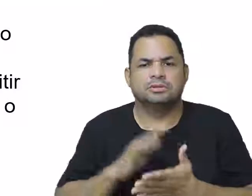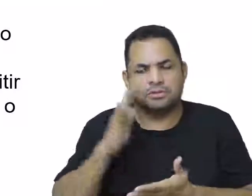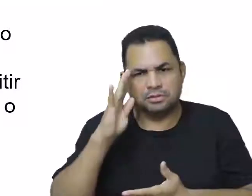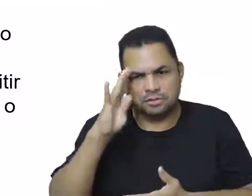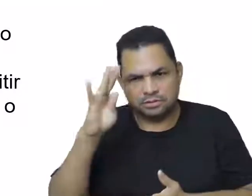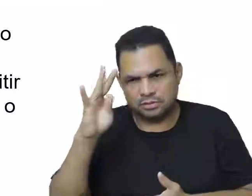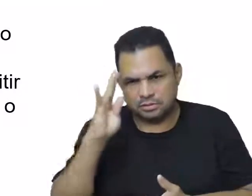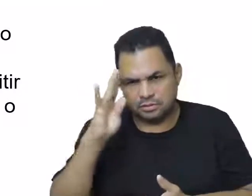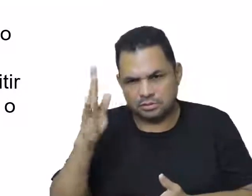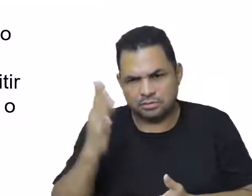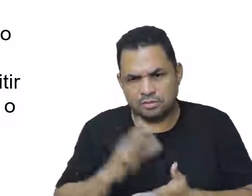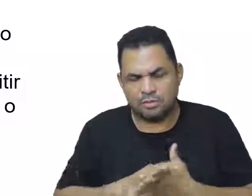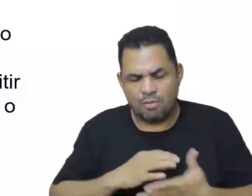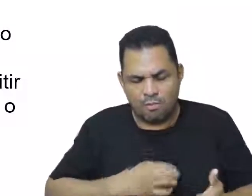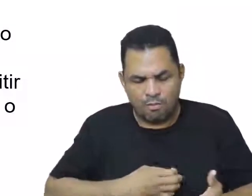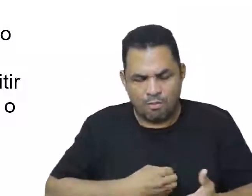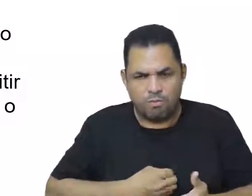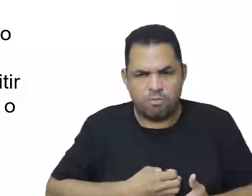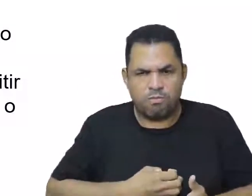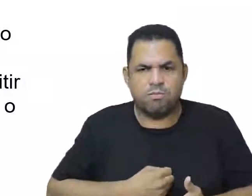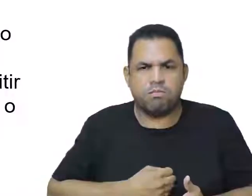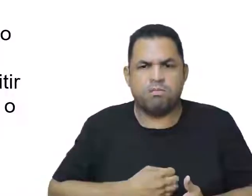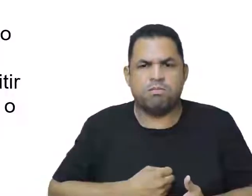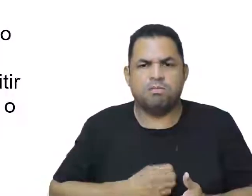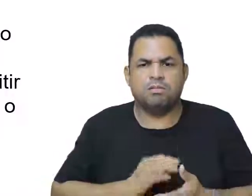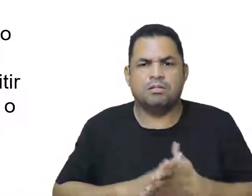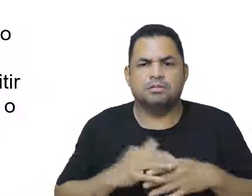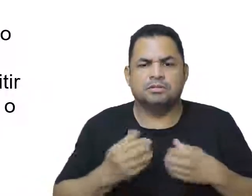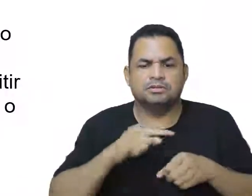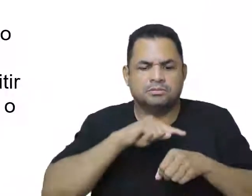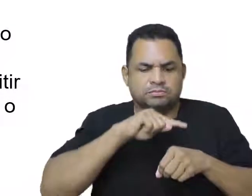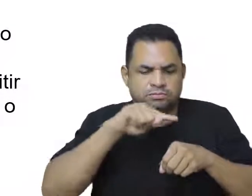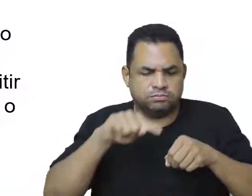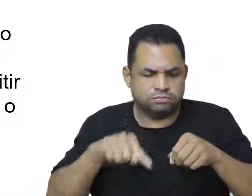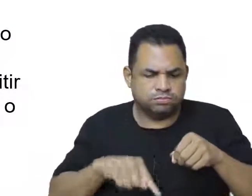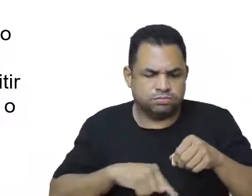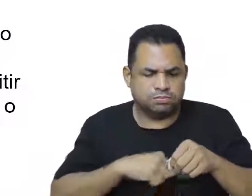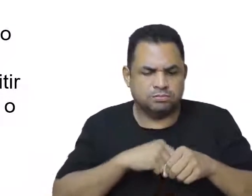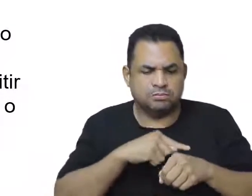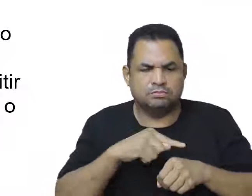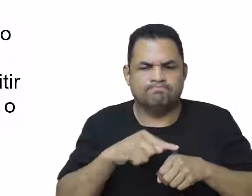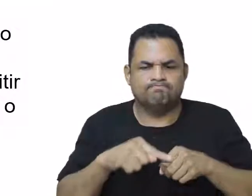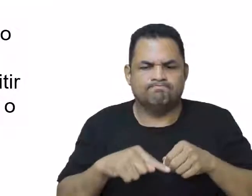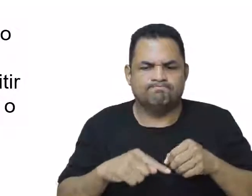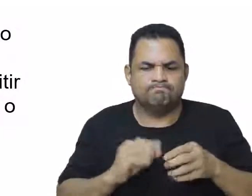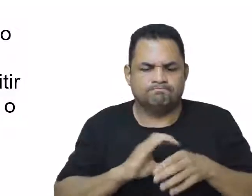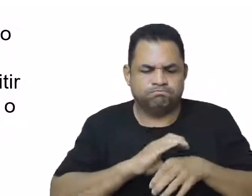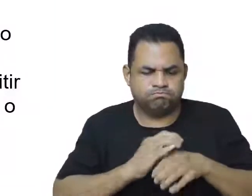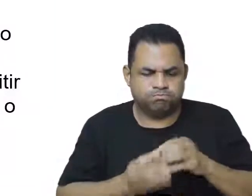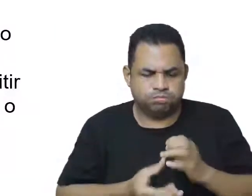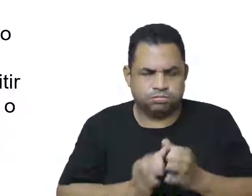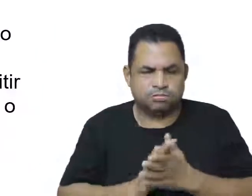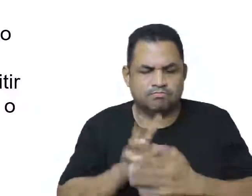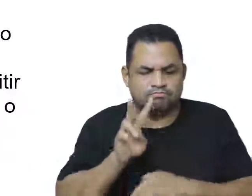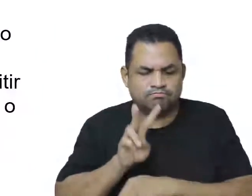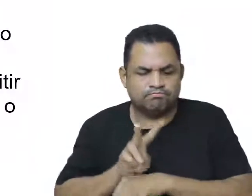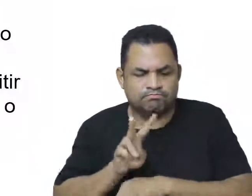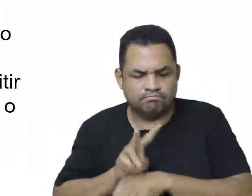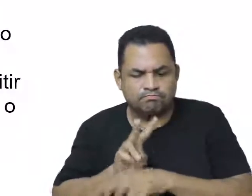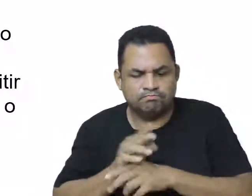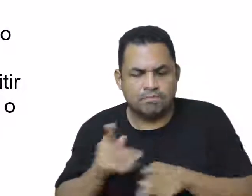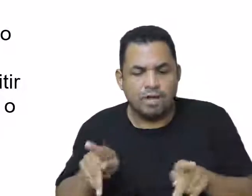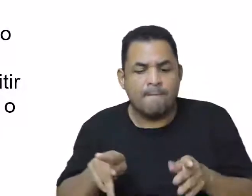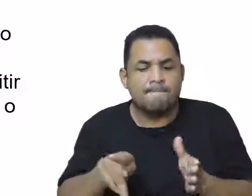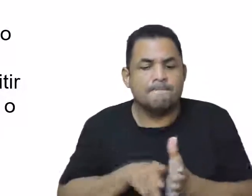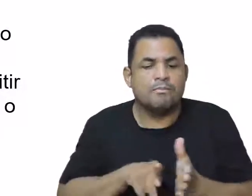imaginam que o estômago, ele tem que ter um revestimento muito poderoso para se proteger do próprio ácido